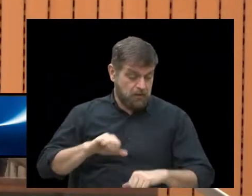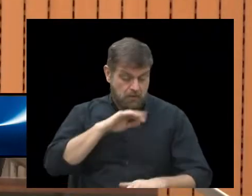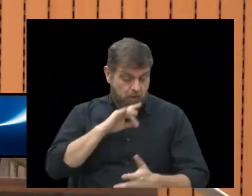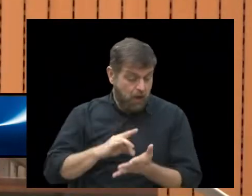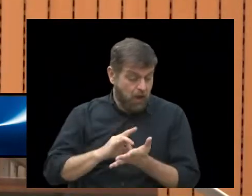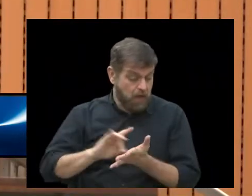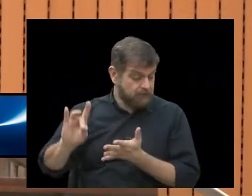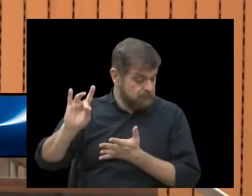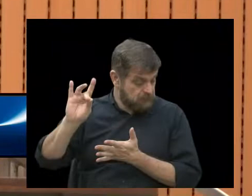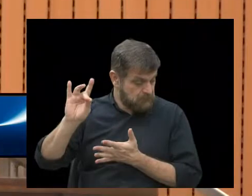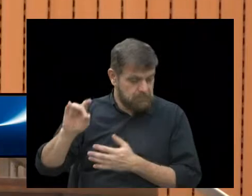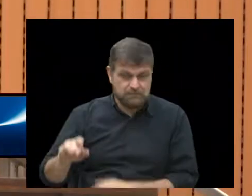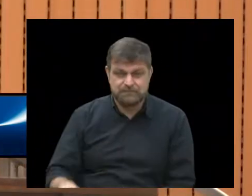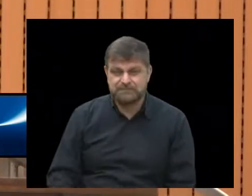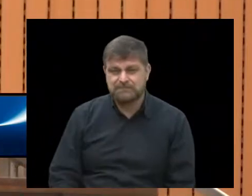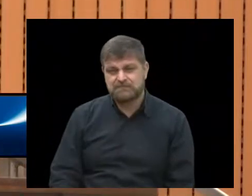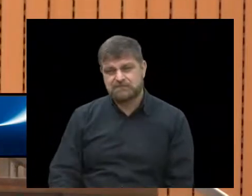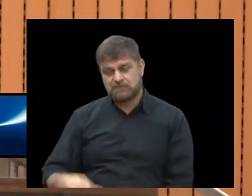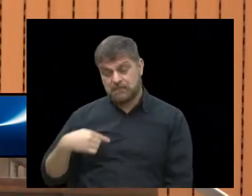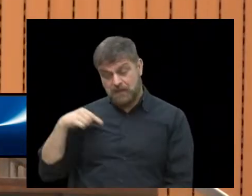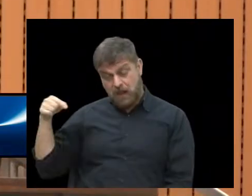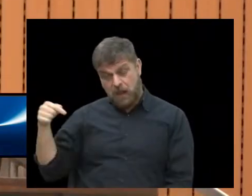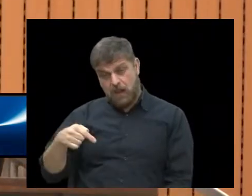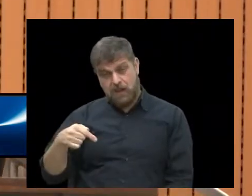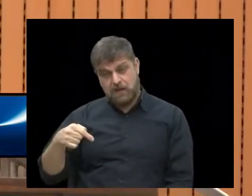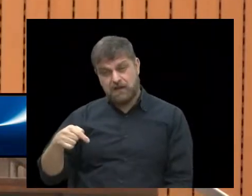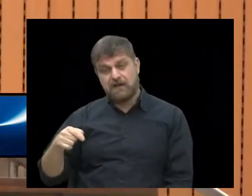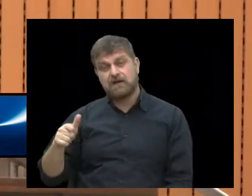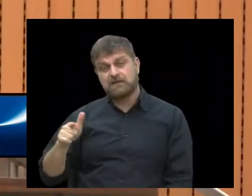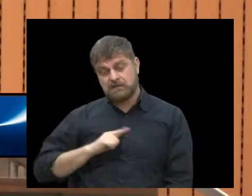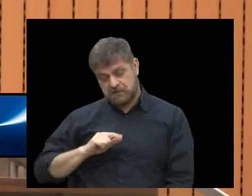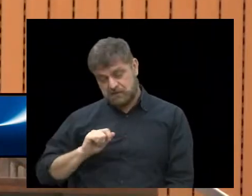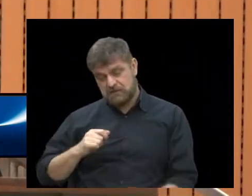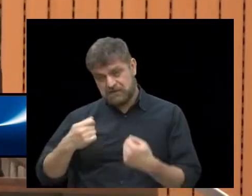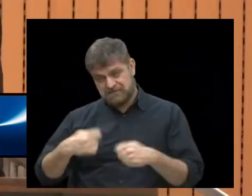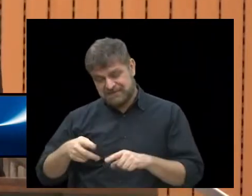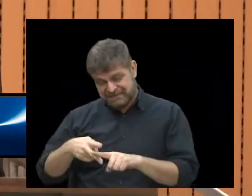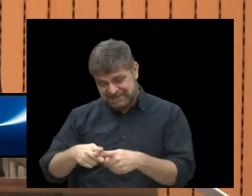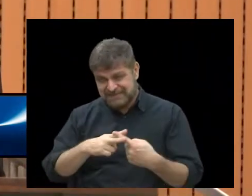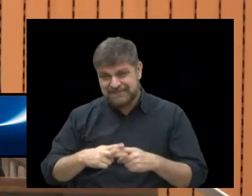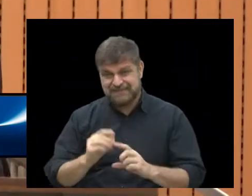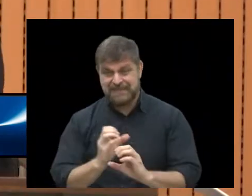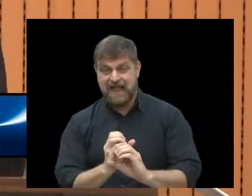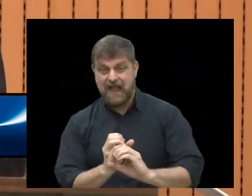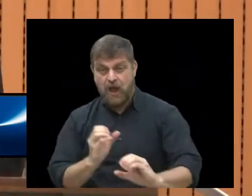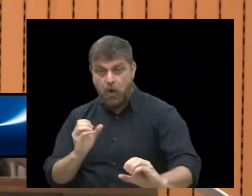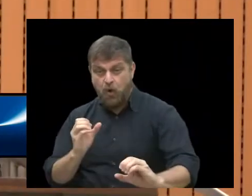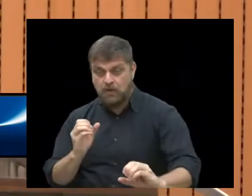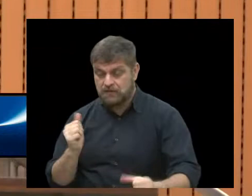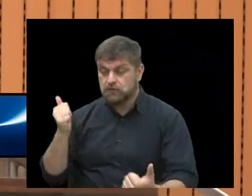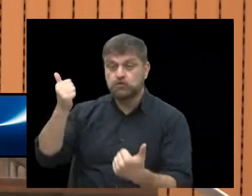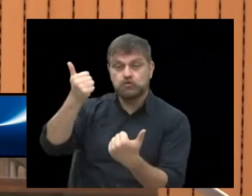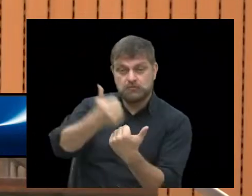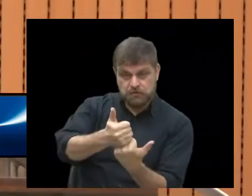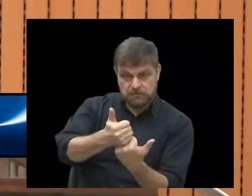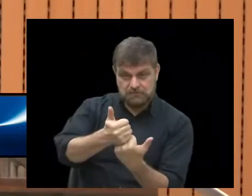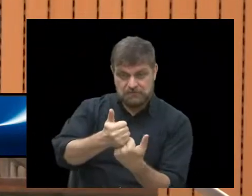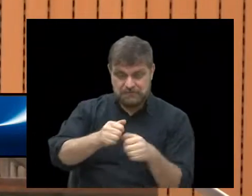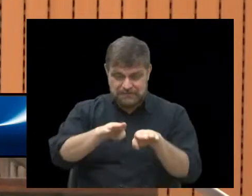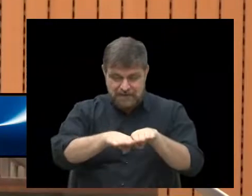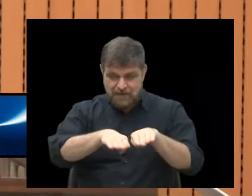com toda certeza, ali tem que fazer novo encanamento, colocar novo